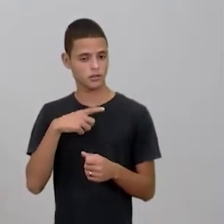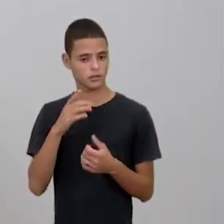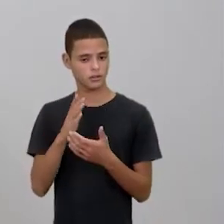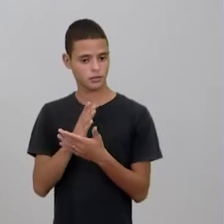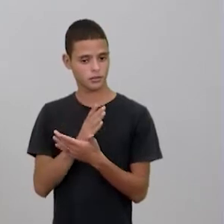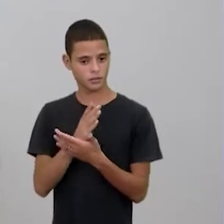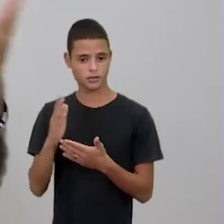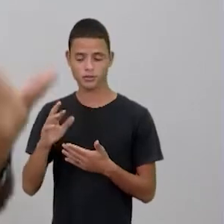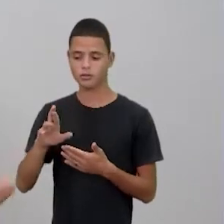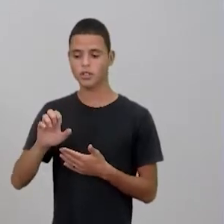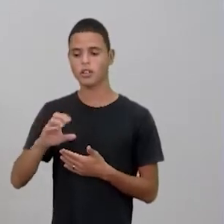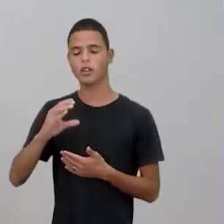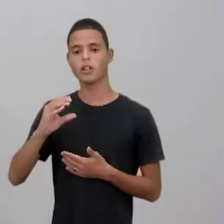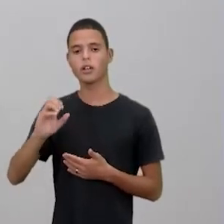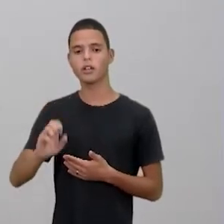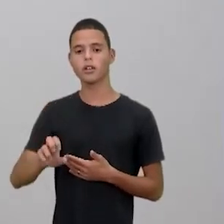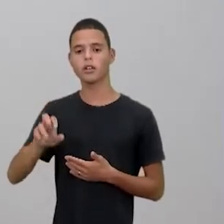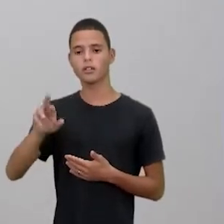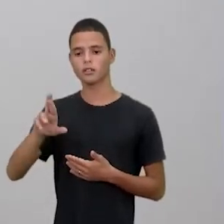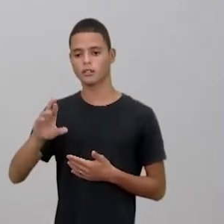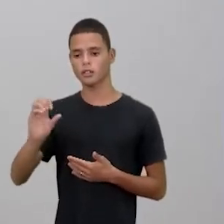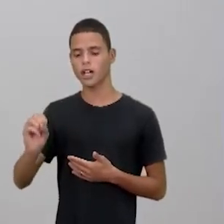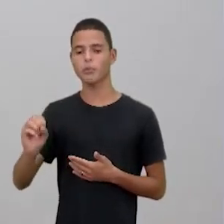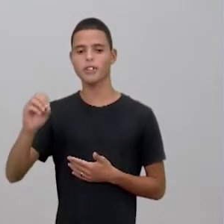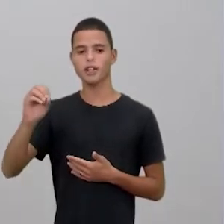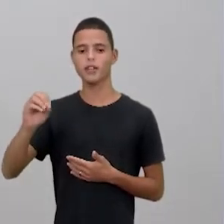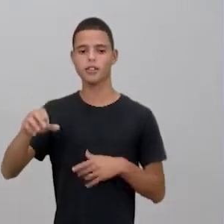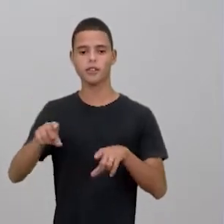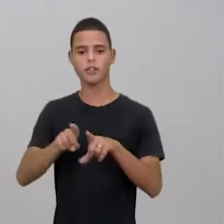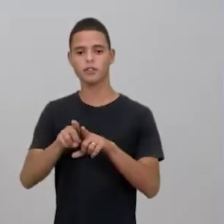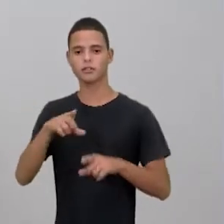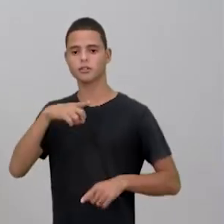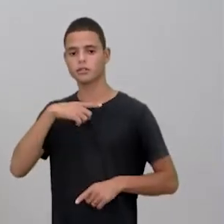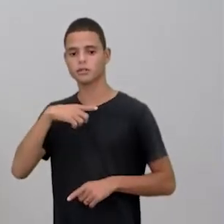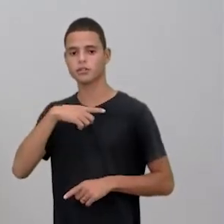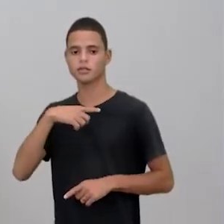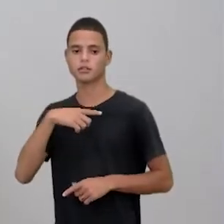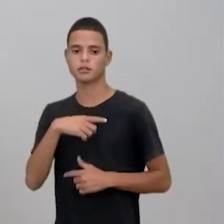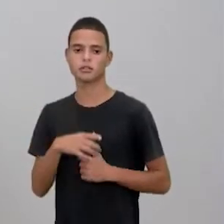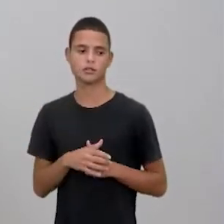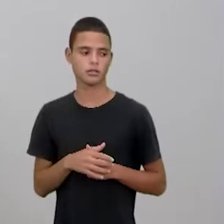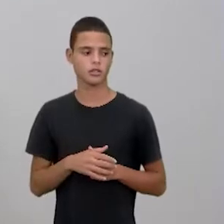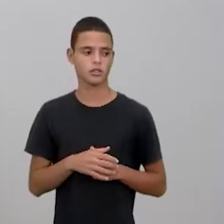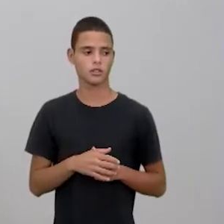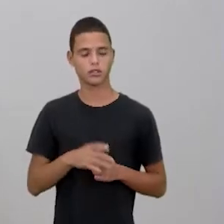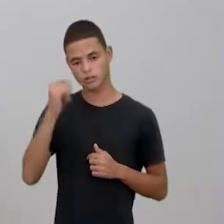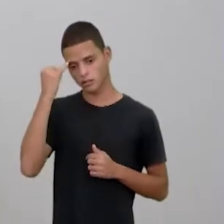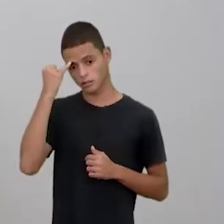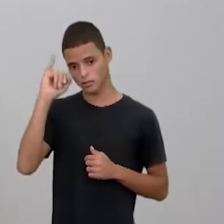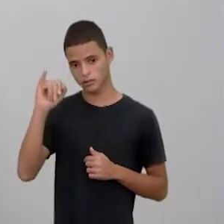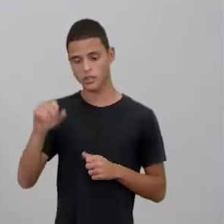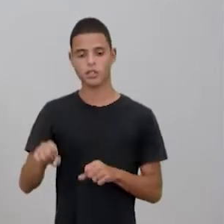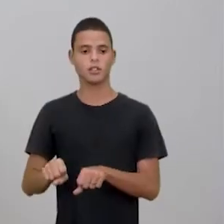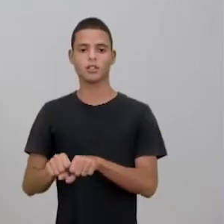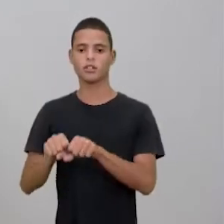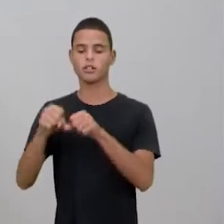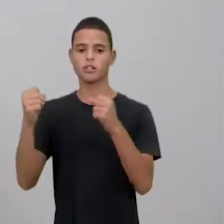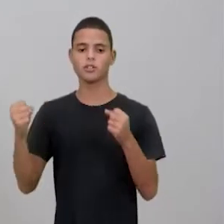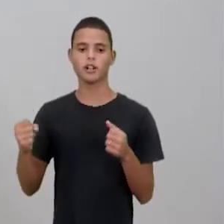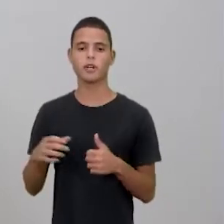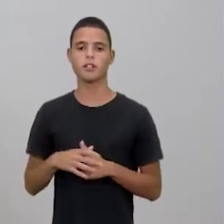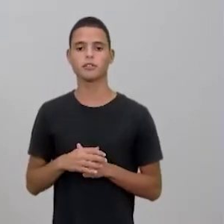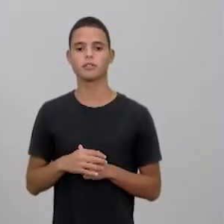pouquinho. Exato, voltando mais lá no tempo, aí além, então, não só, né, nas questões aí das elites, né? O